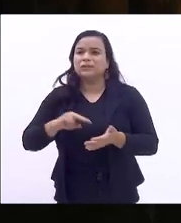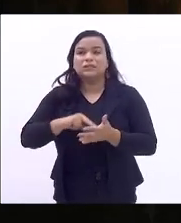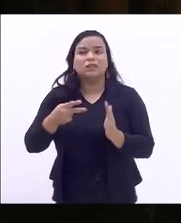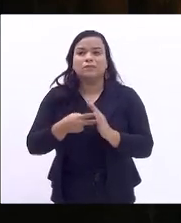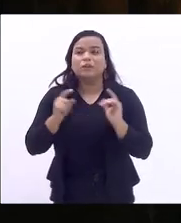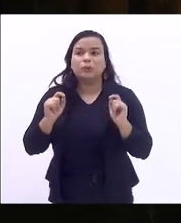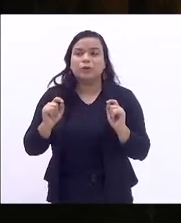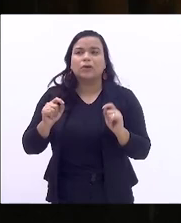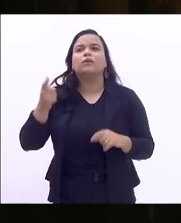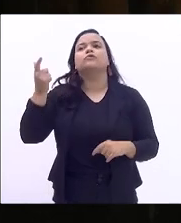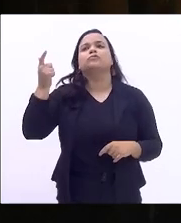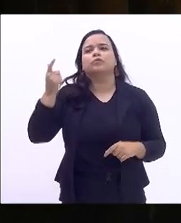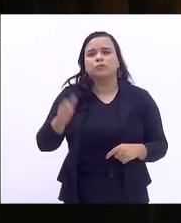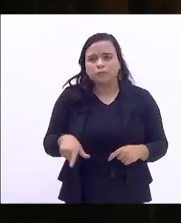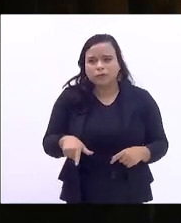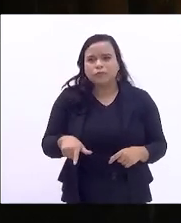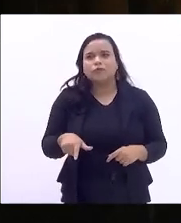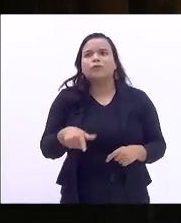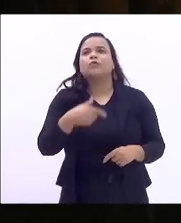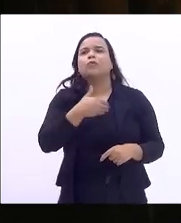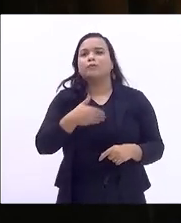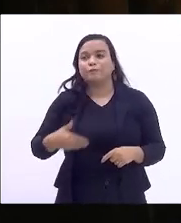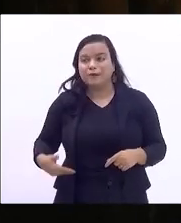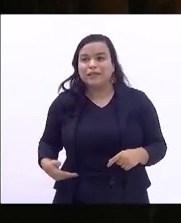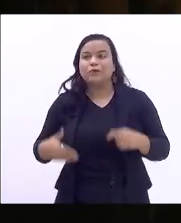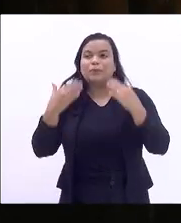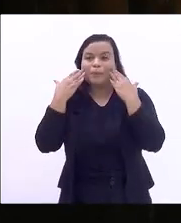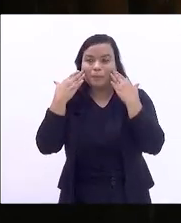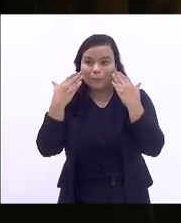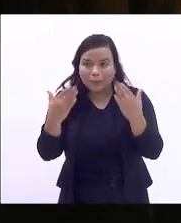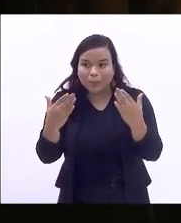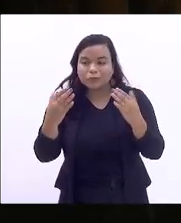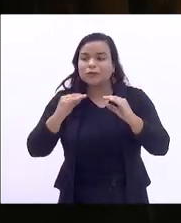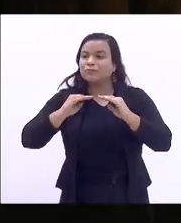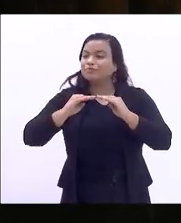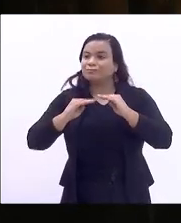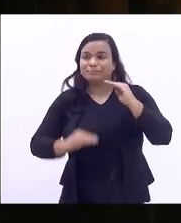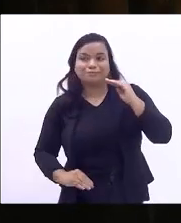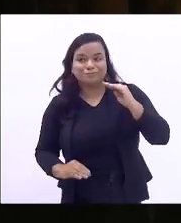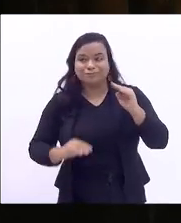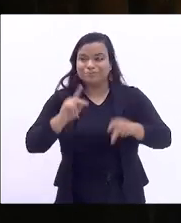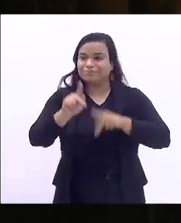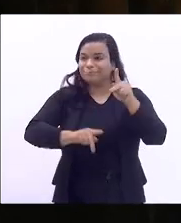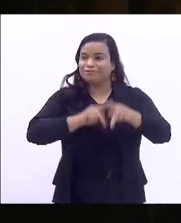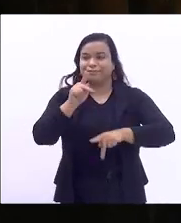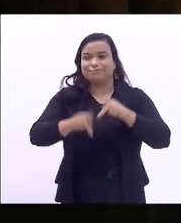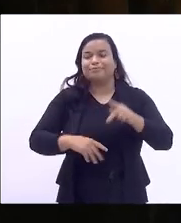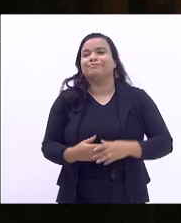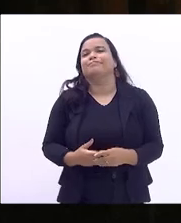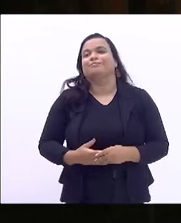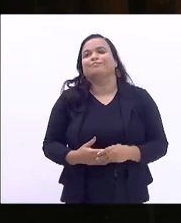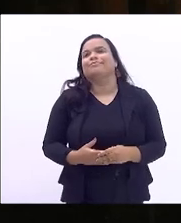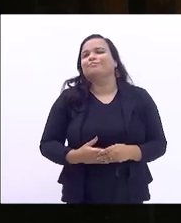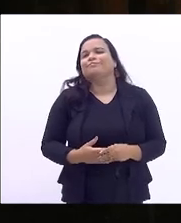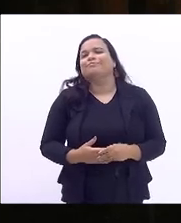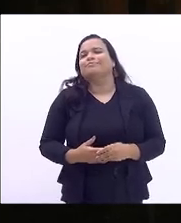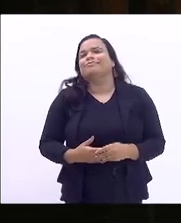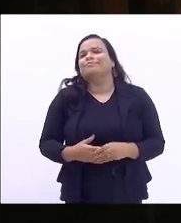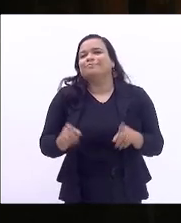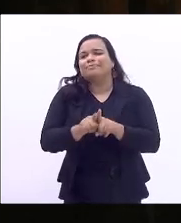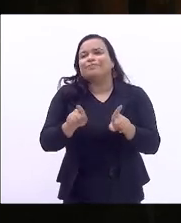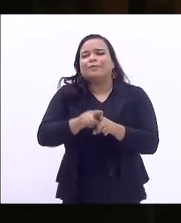mais uma vez o governo mostrando que não está de acordo com a população e não está de acordo